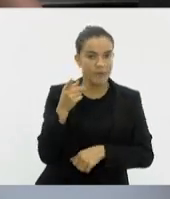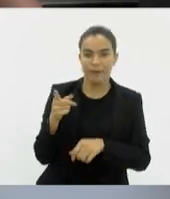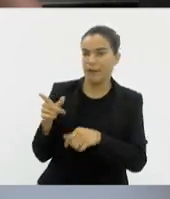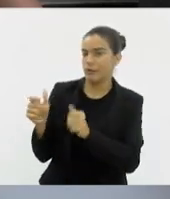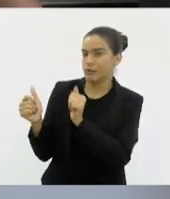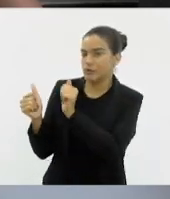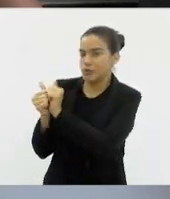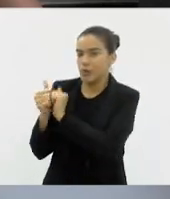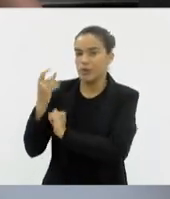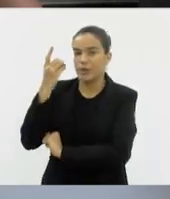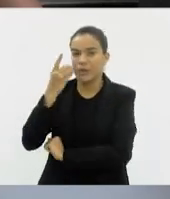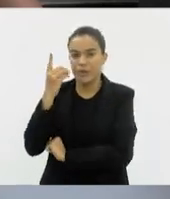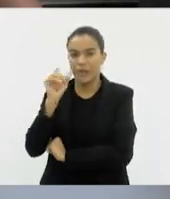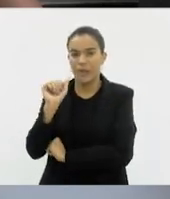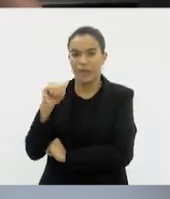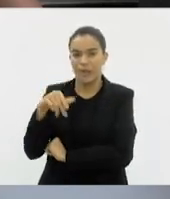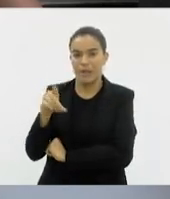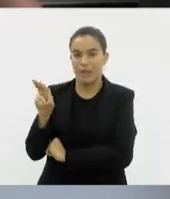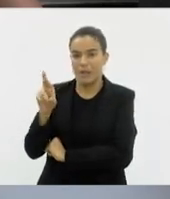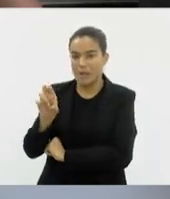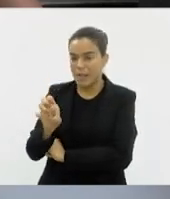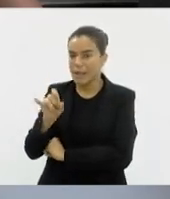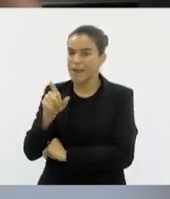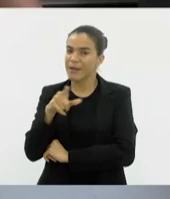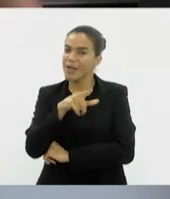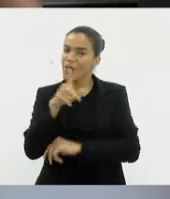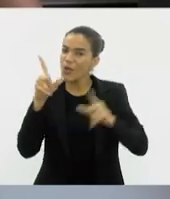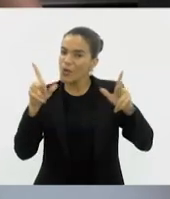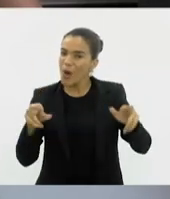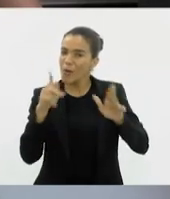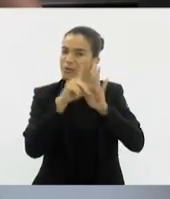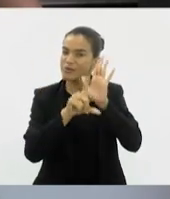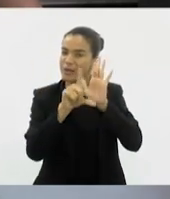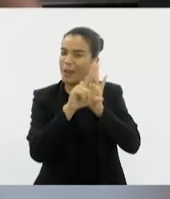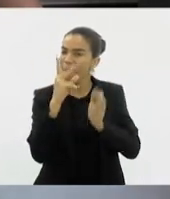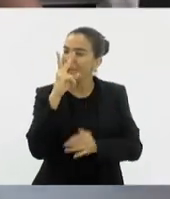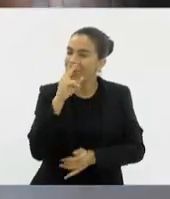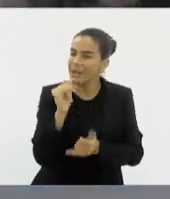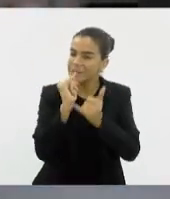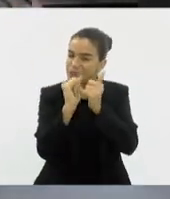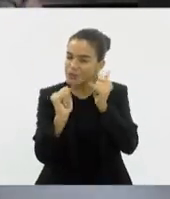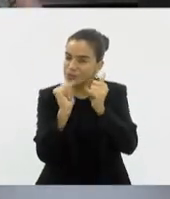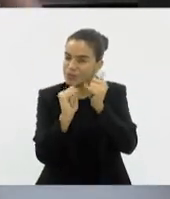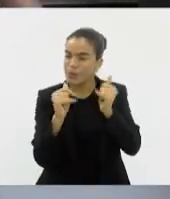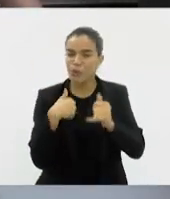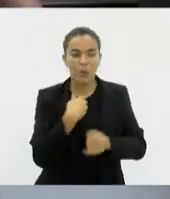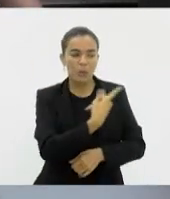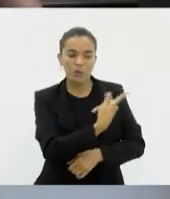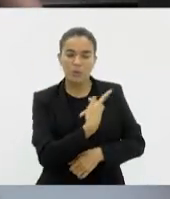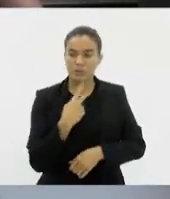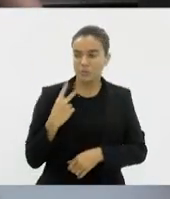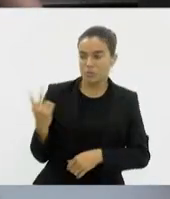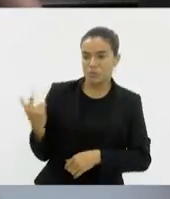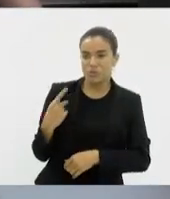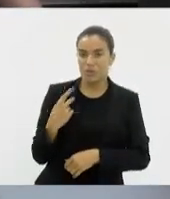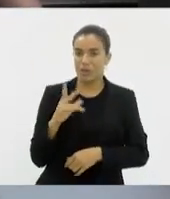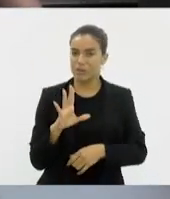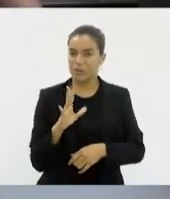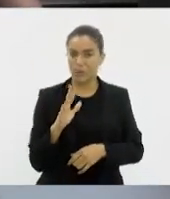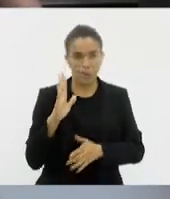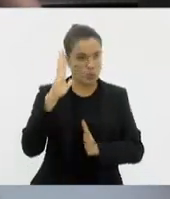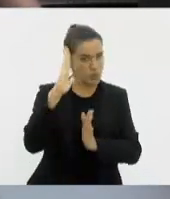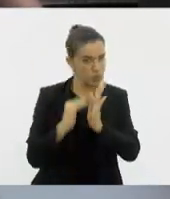André Correia, com projetos similares, e nós nos reunimos e nenhum tirou o seu da